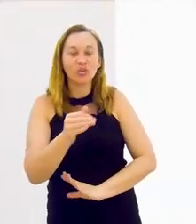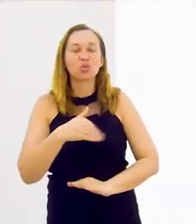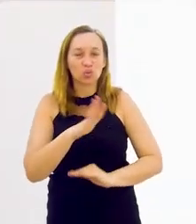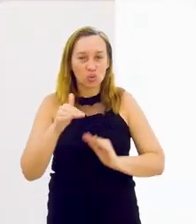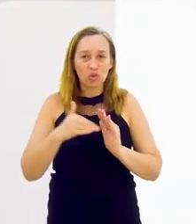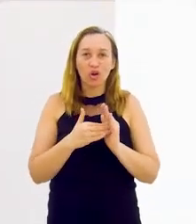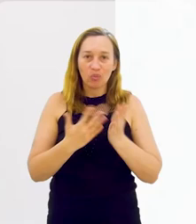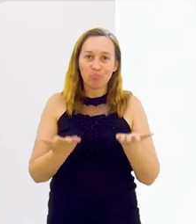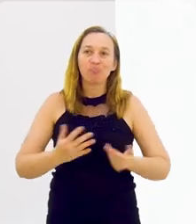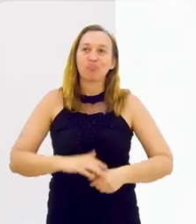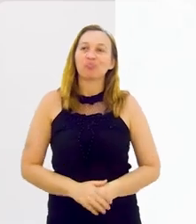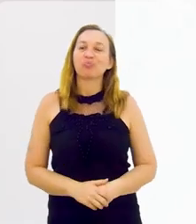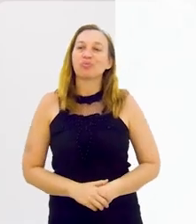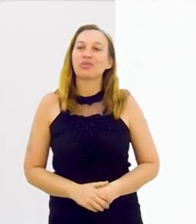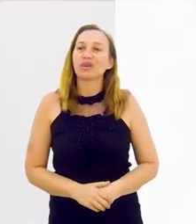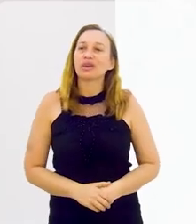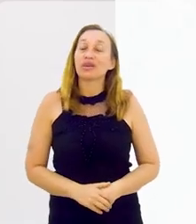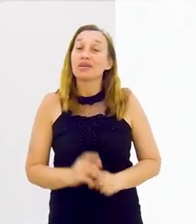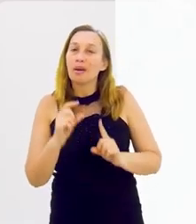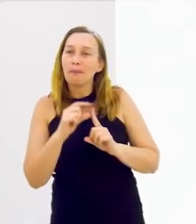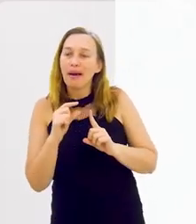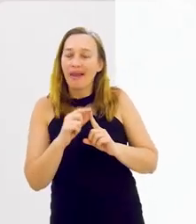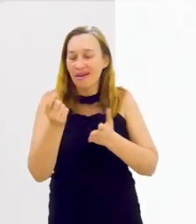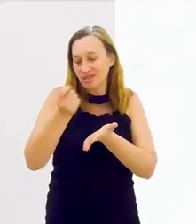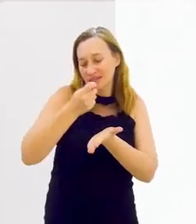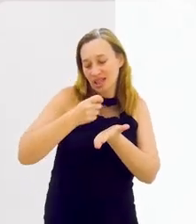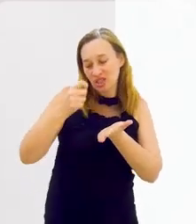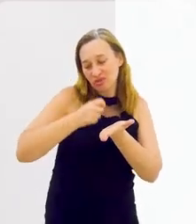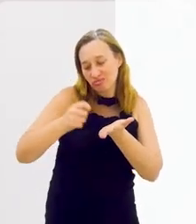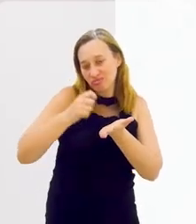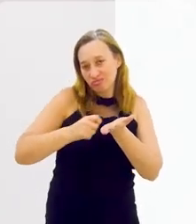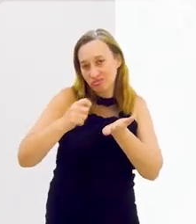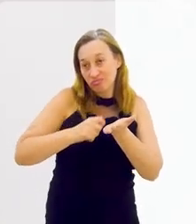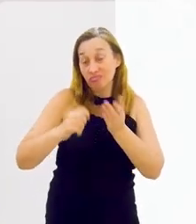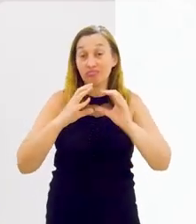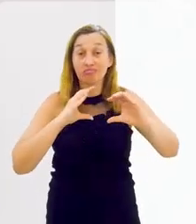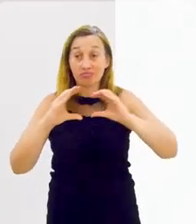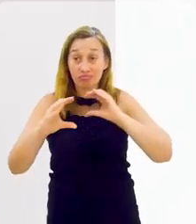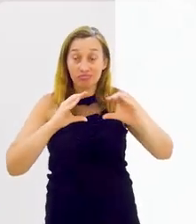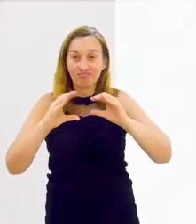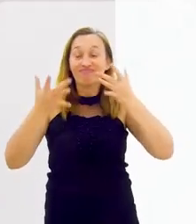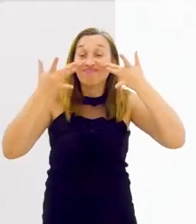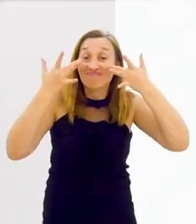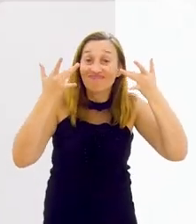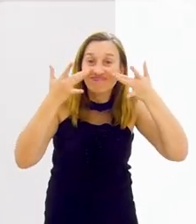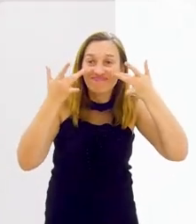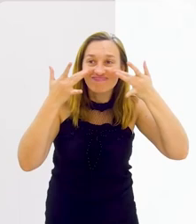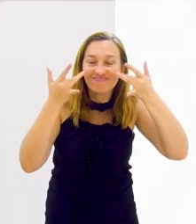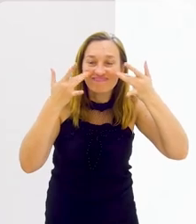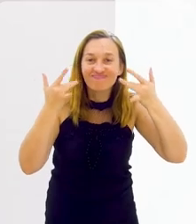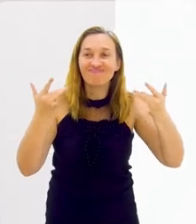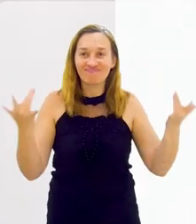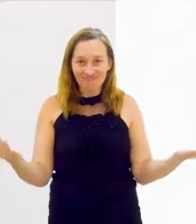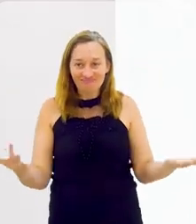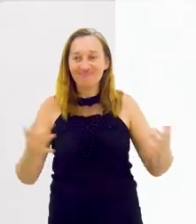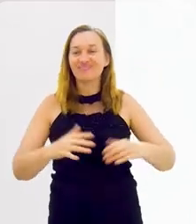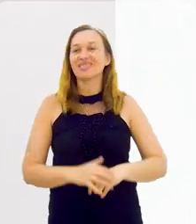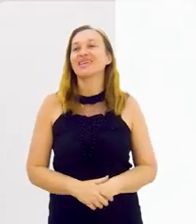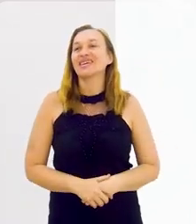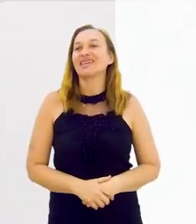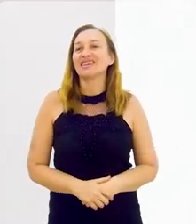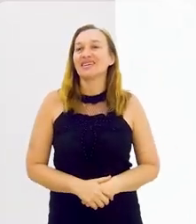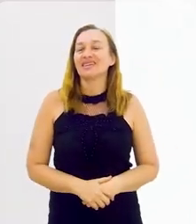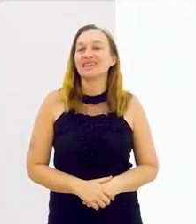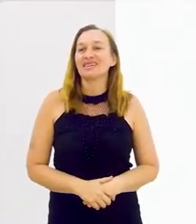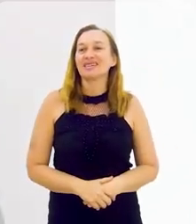Exatamente, total, total. Através da palavra, da escrita, da comunicação no teatro, da minha